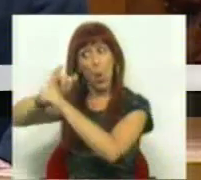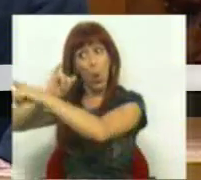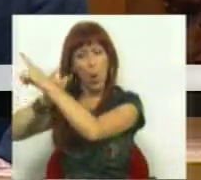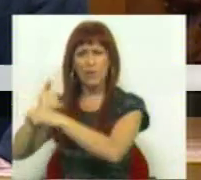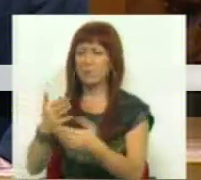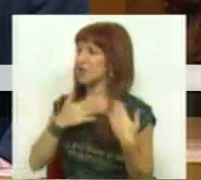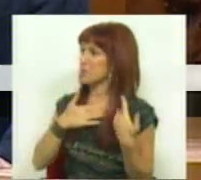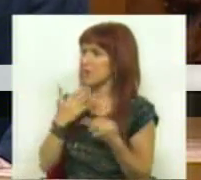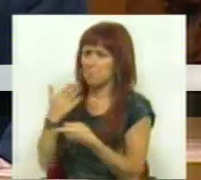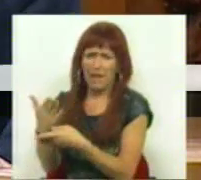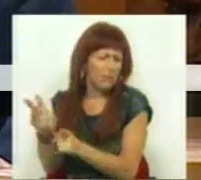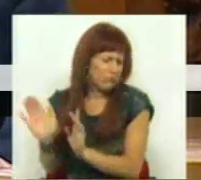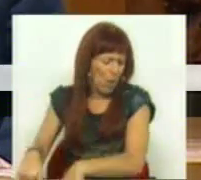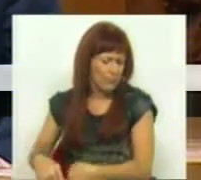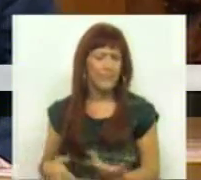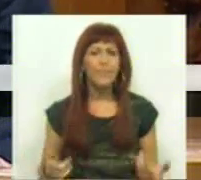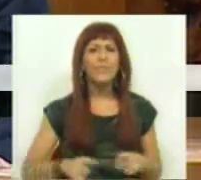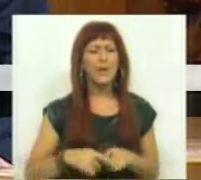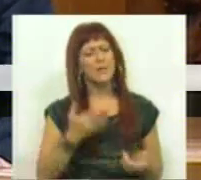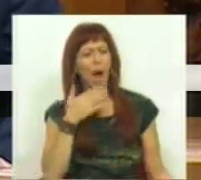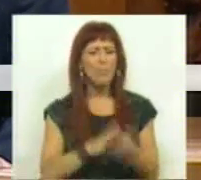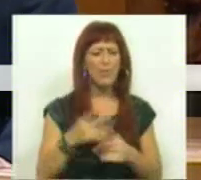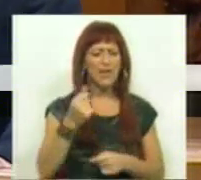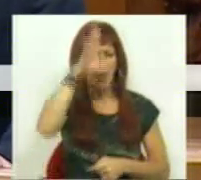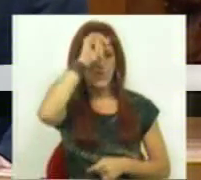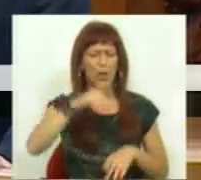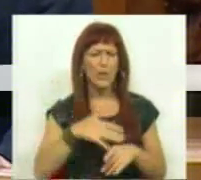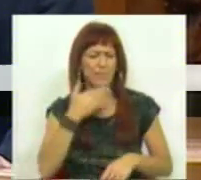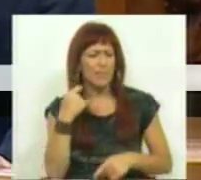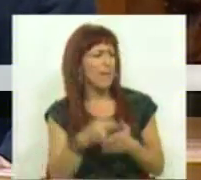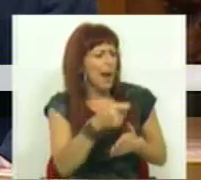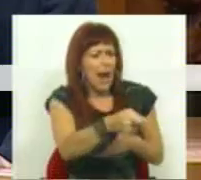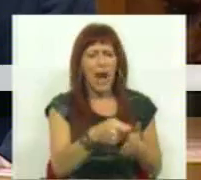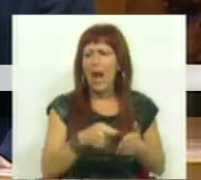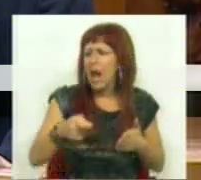pede responsabilidades. Usa os dinheiros públicos com leviandade